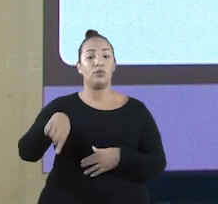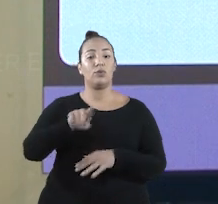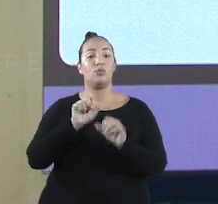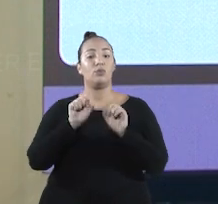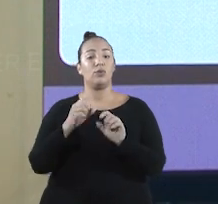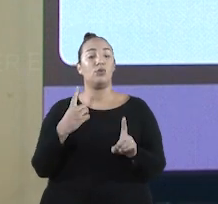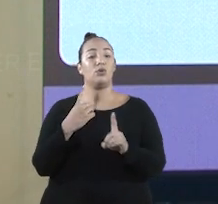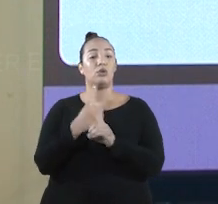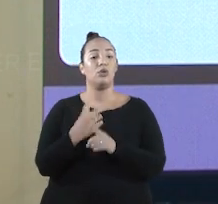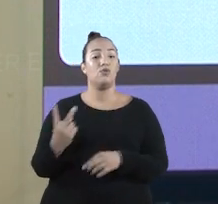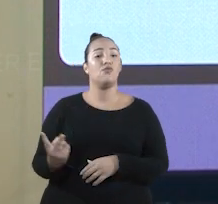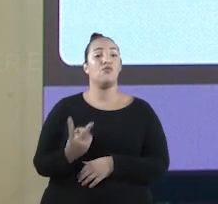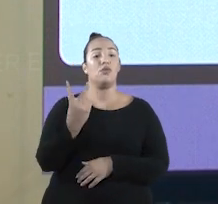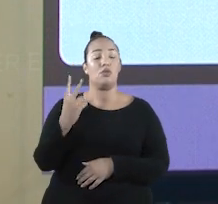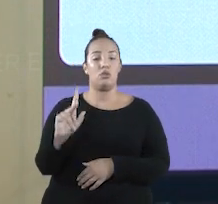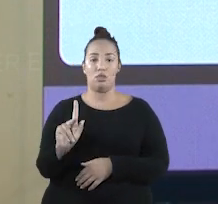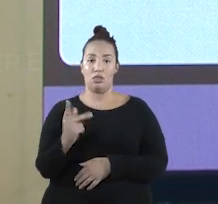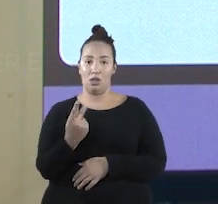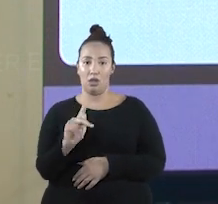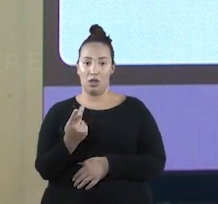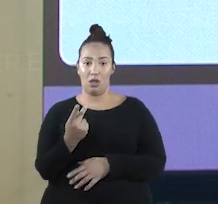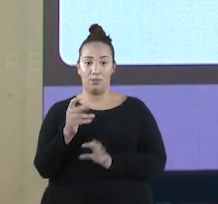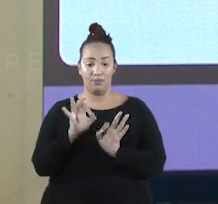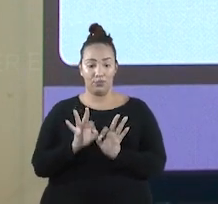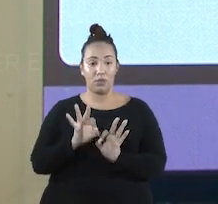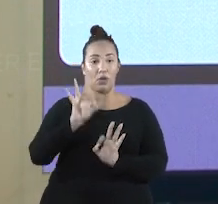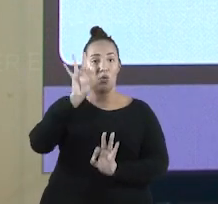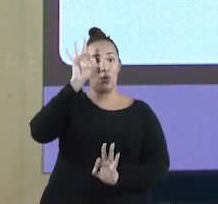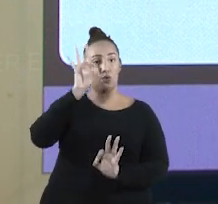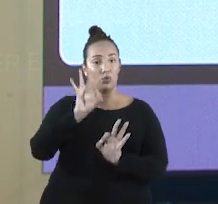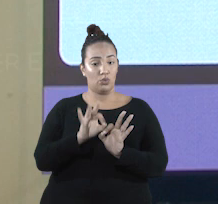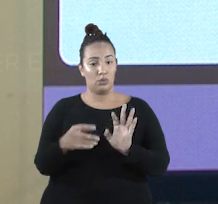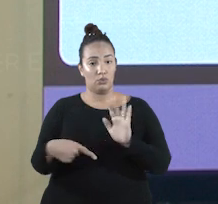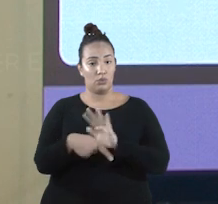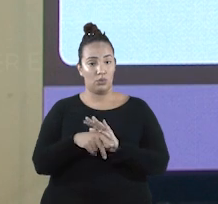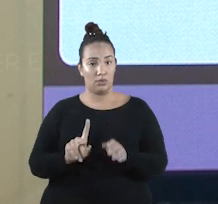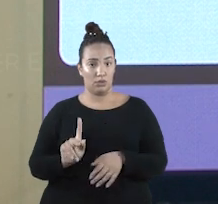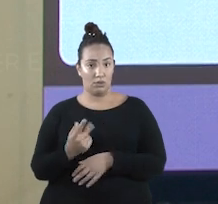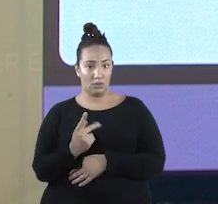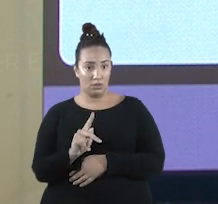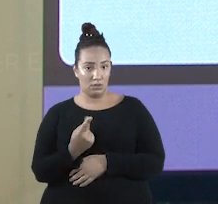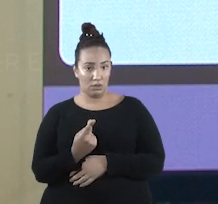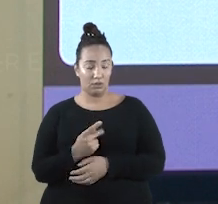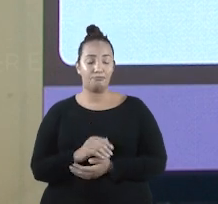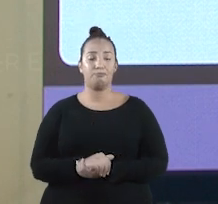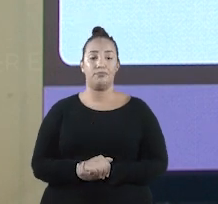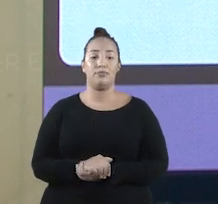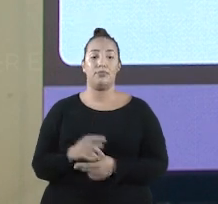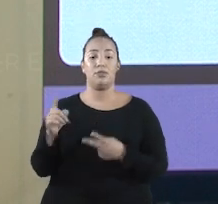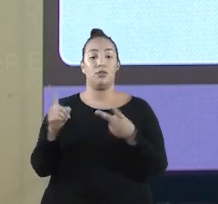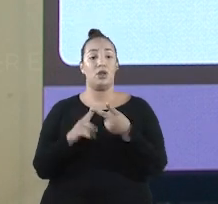Podemos encontrar o valor de H, ou seja, a altura relativa à hipotenusa,